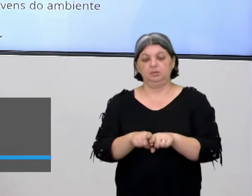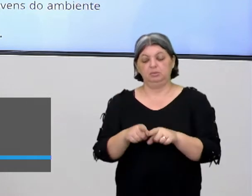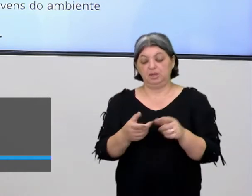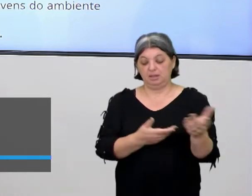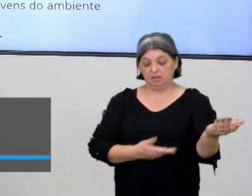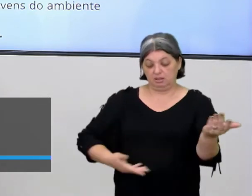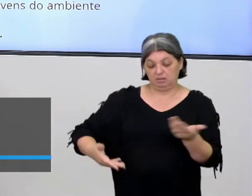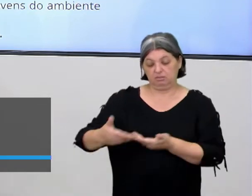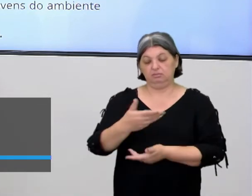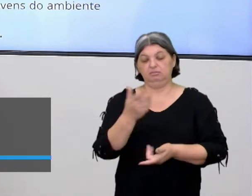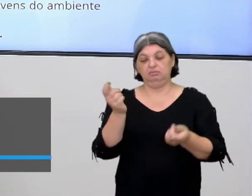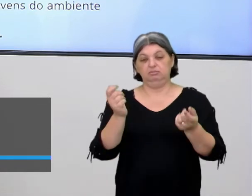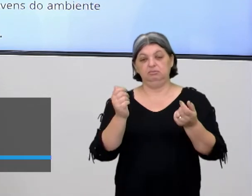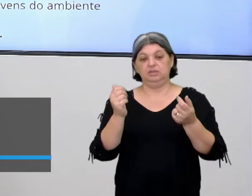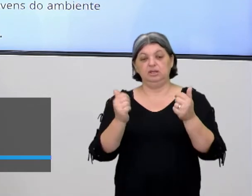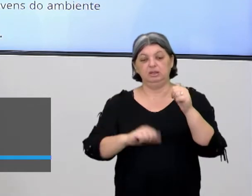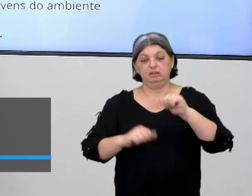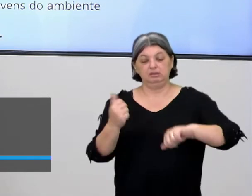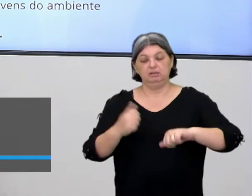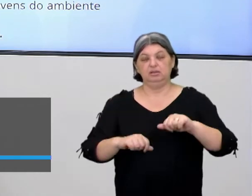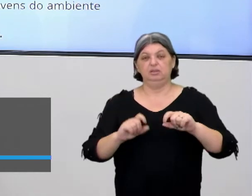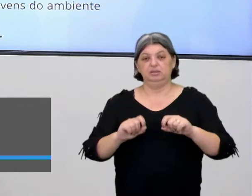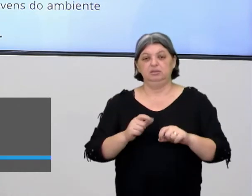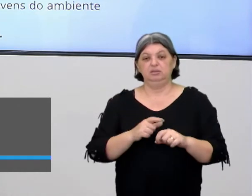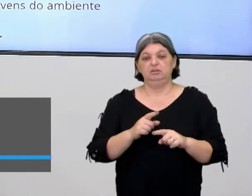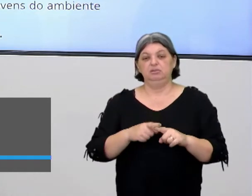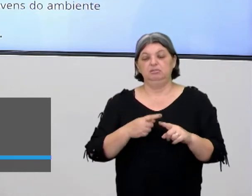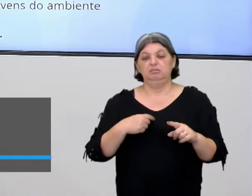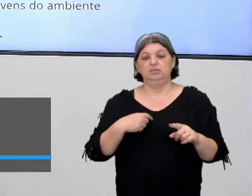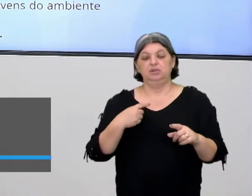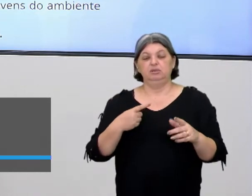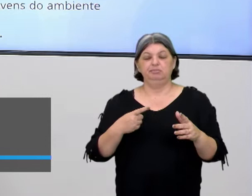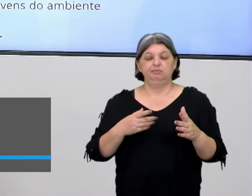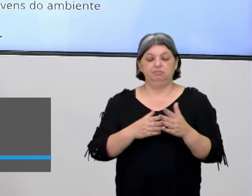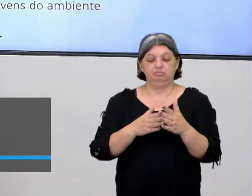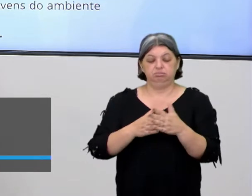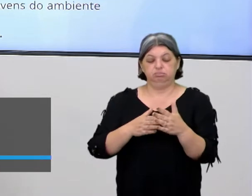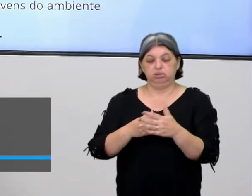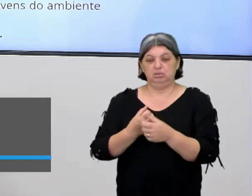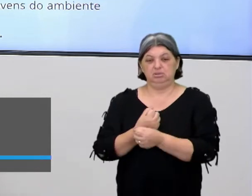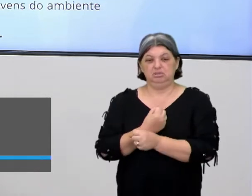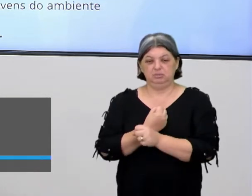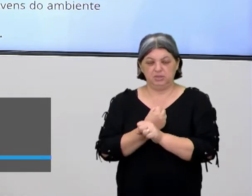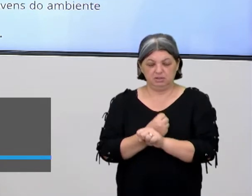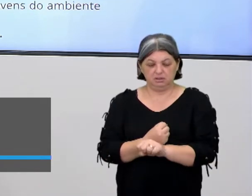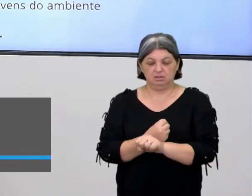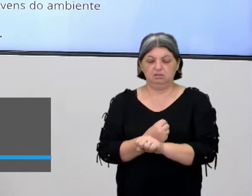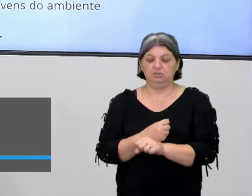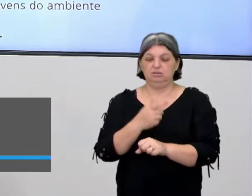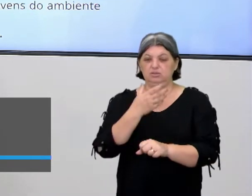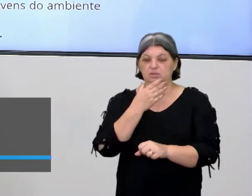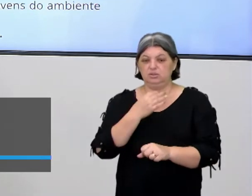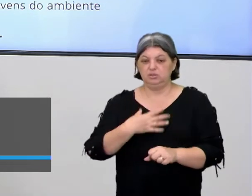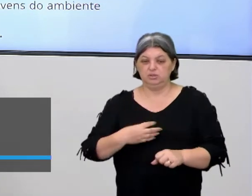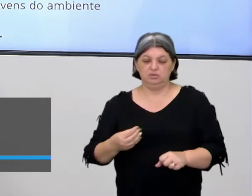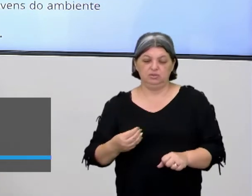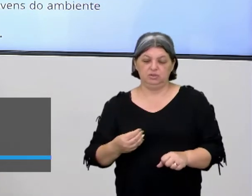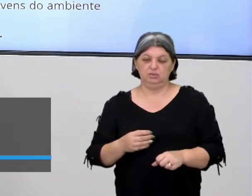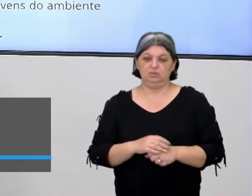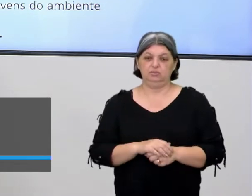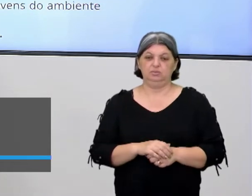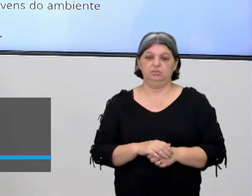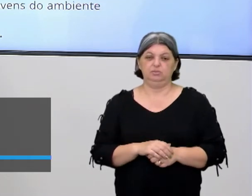a privação de liberdade, né? Das pessoas, dos filhos, assim, né? Logicamente por